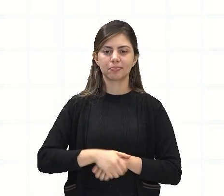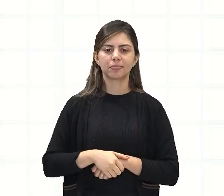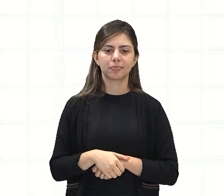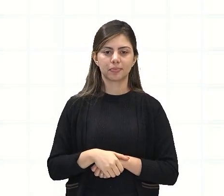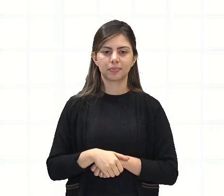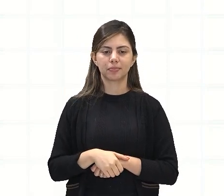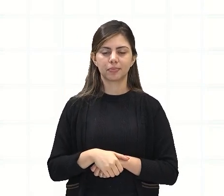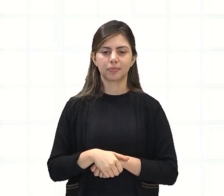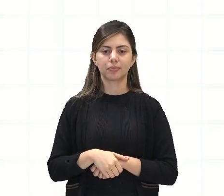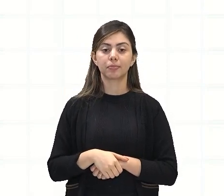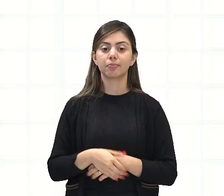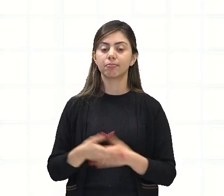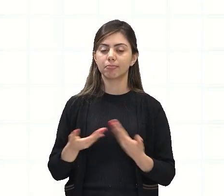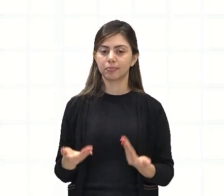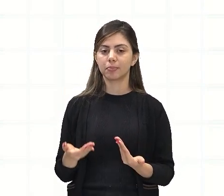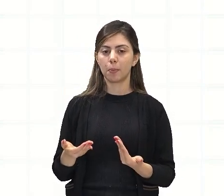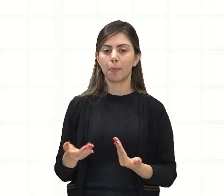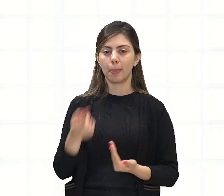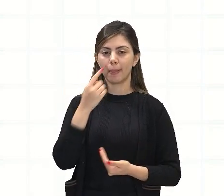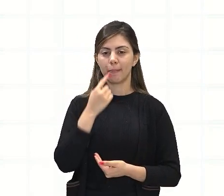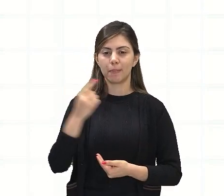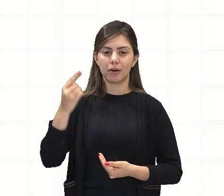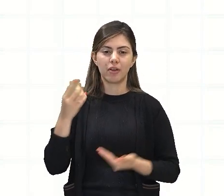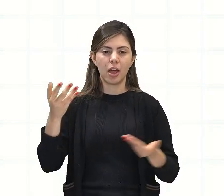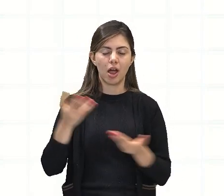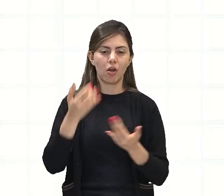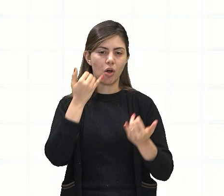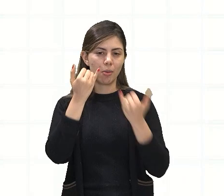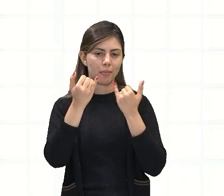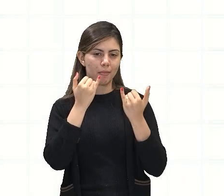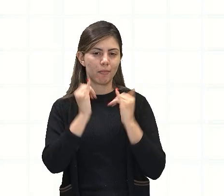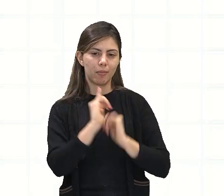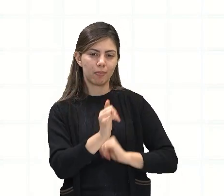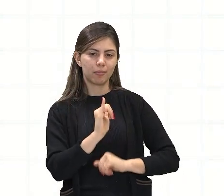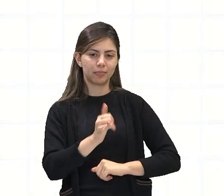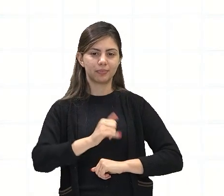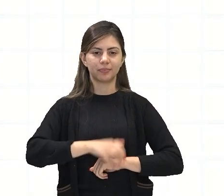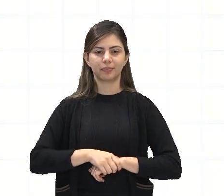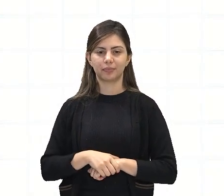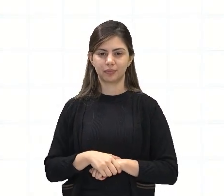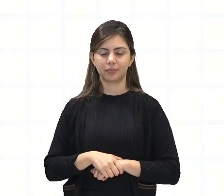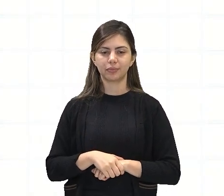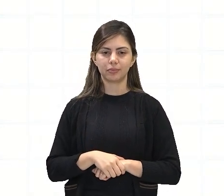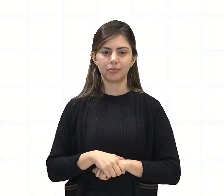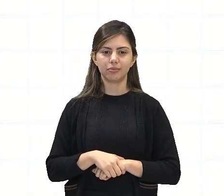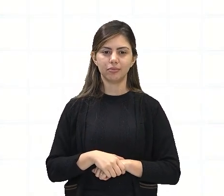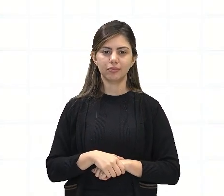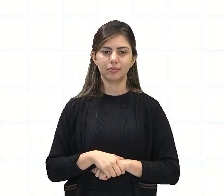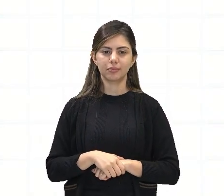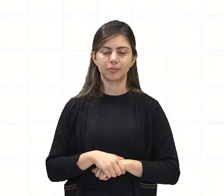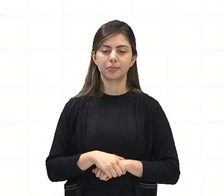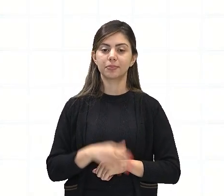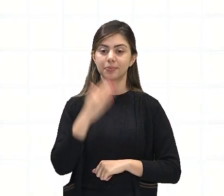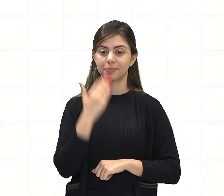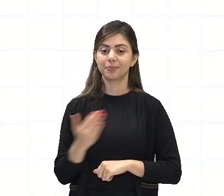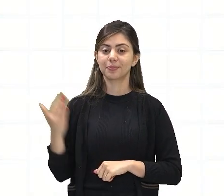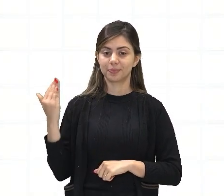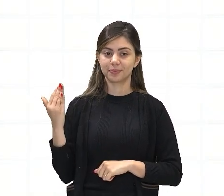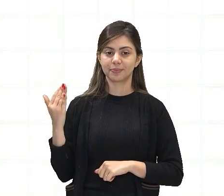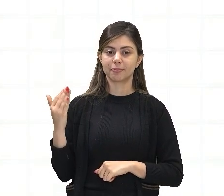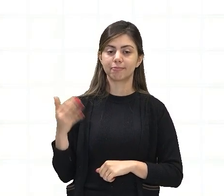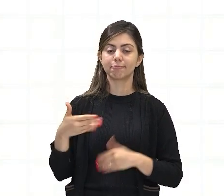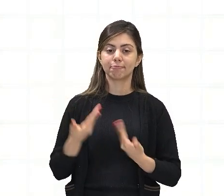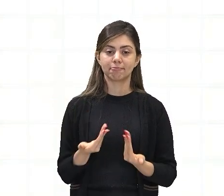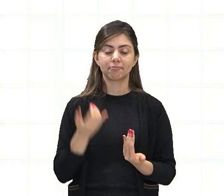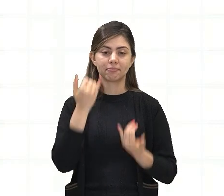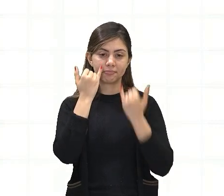remédio. Vamos para uma notícia. Vamos ver o exemplo de uma notícia. Vamos lá. Nós temos aqui, então, a